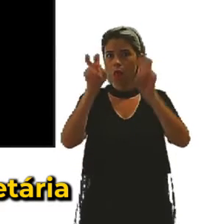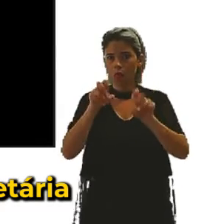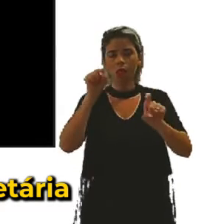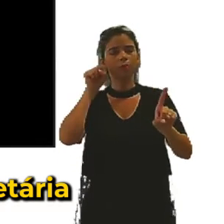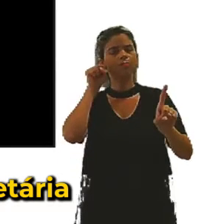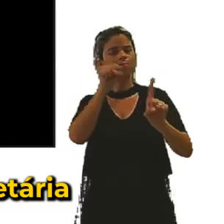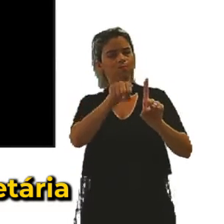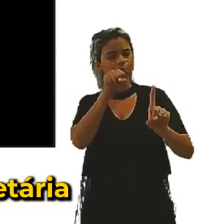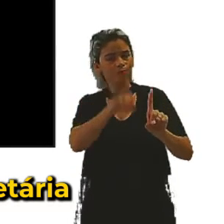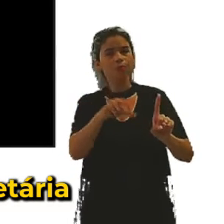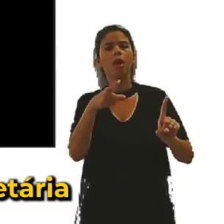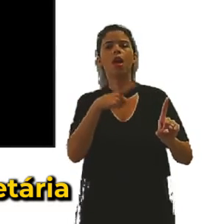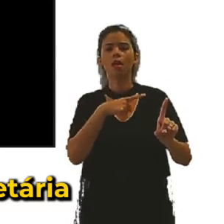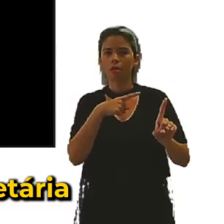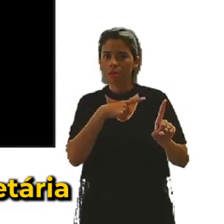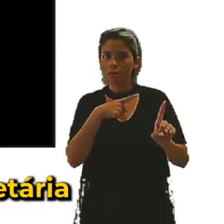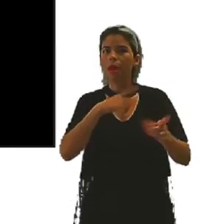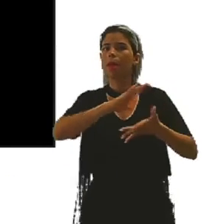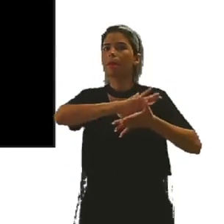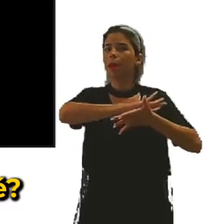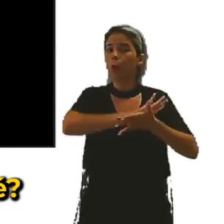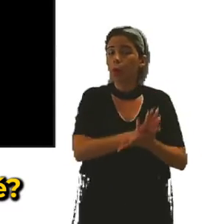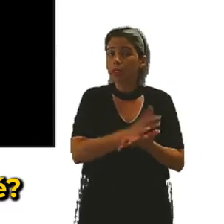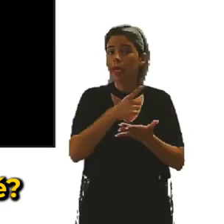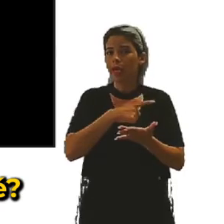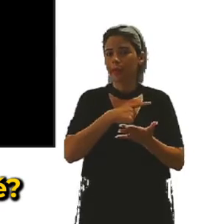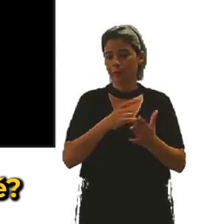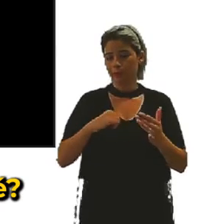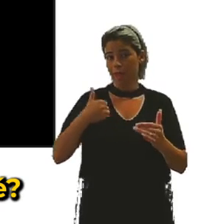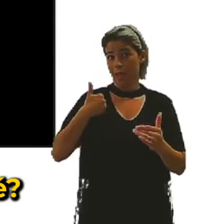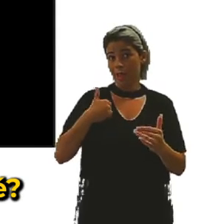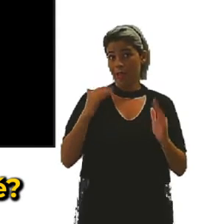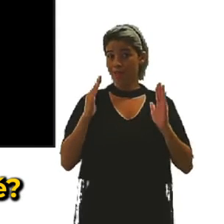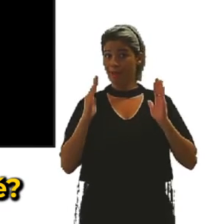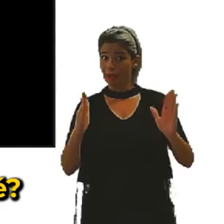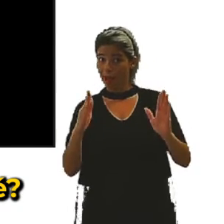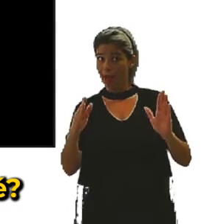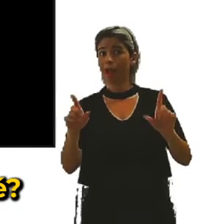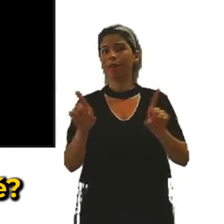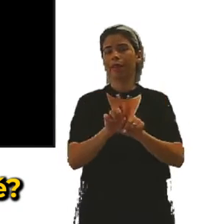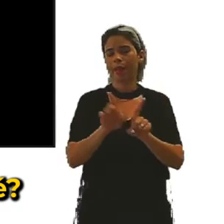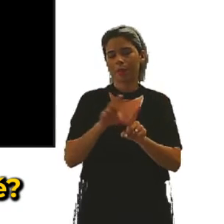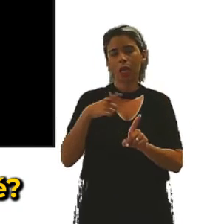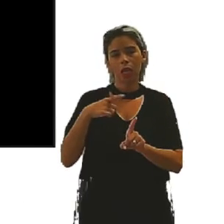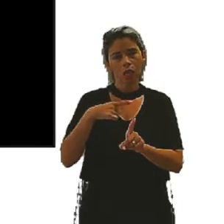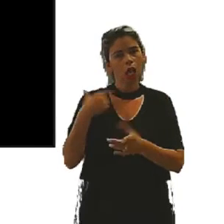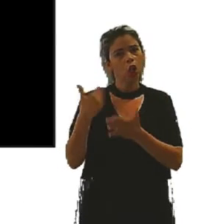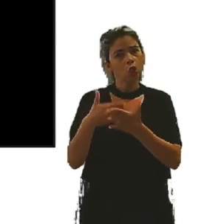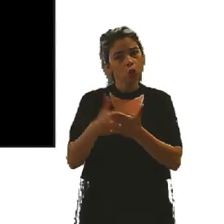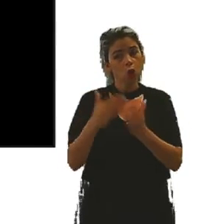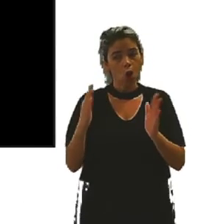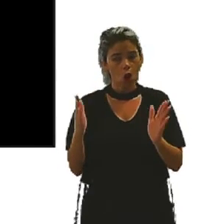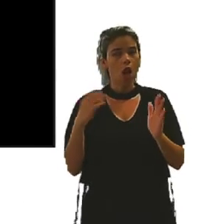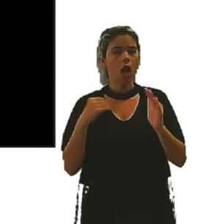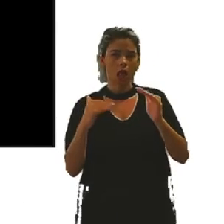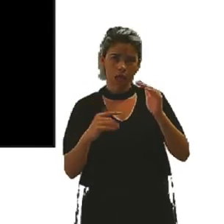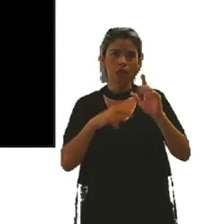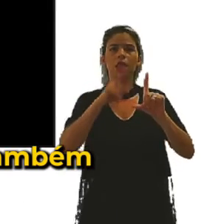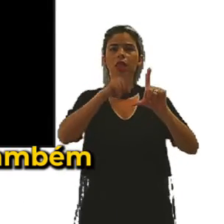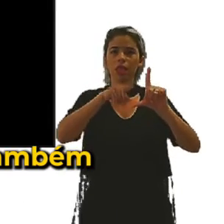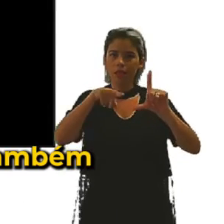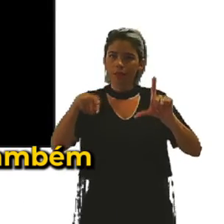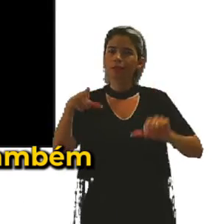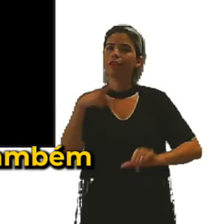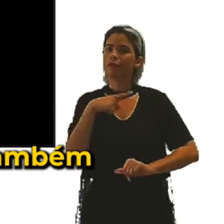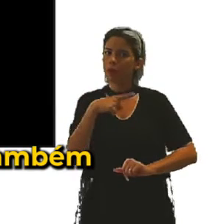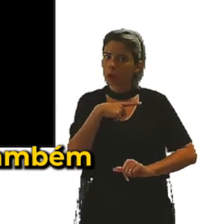ela tem cor, ela tem faixa etária, ela tem níveis de escolaridade, não é?